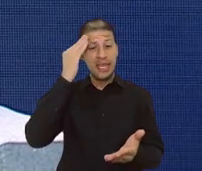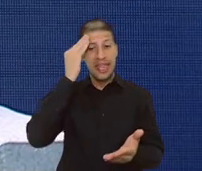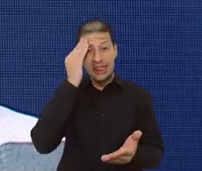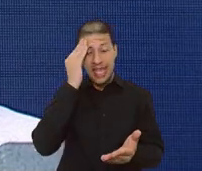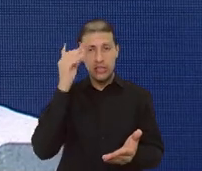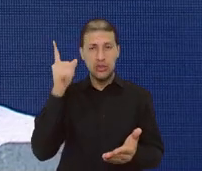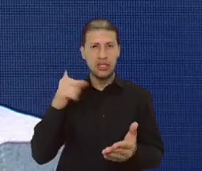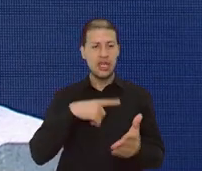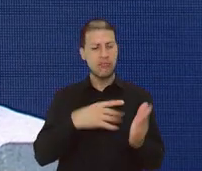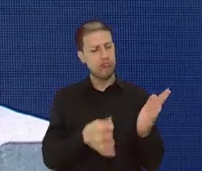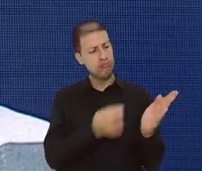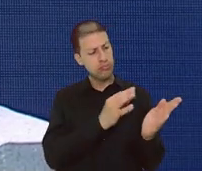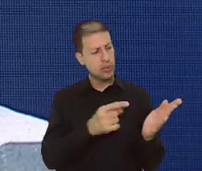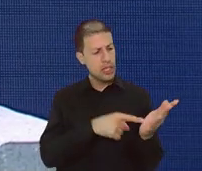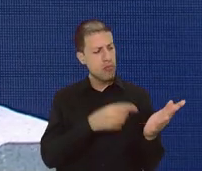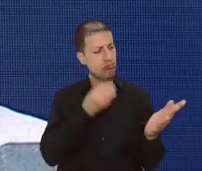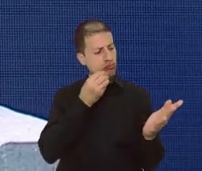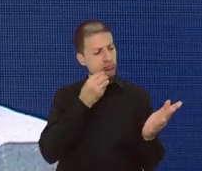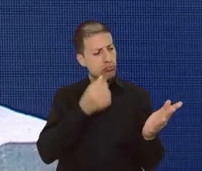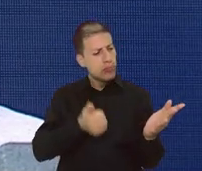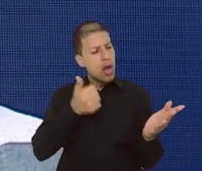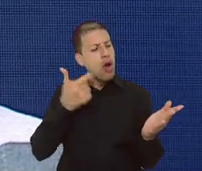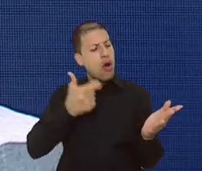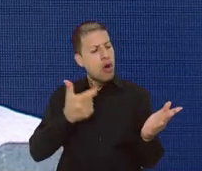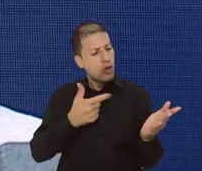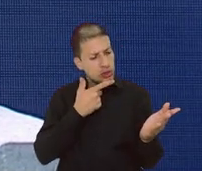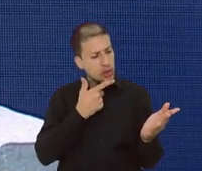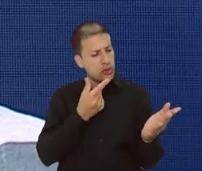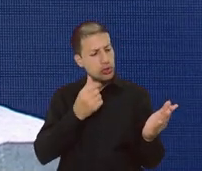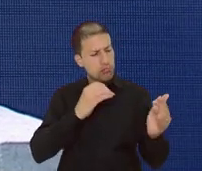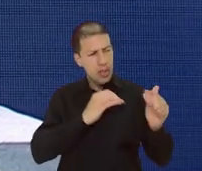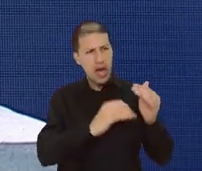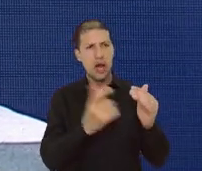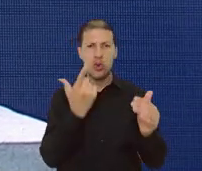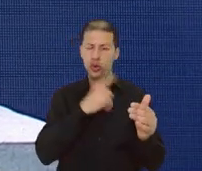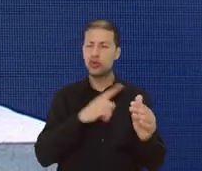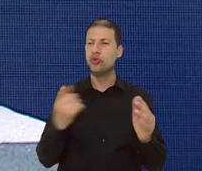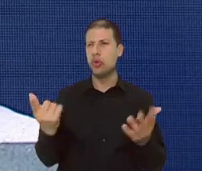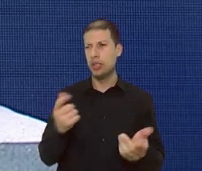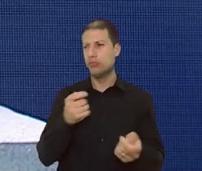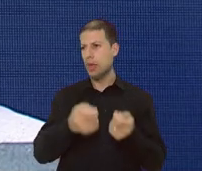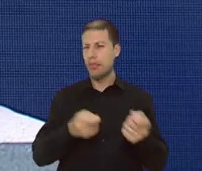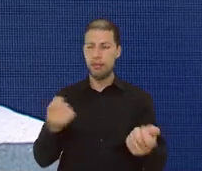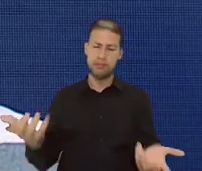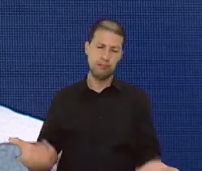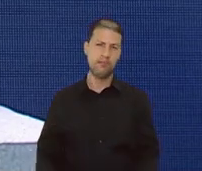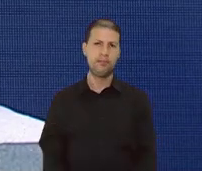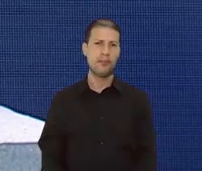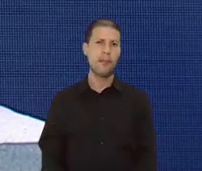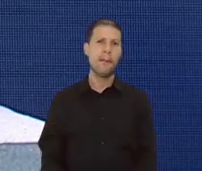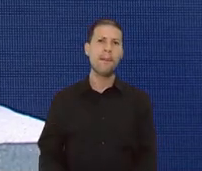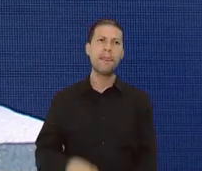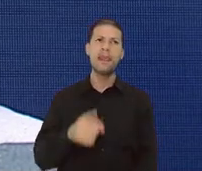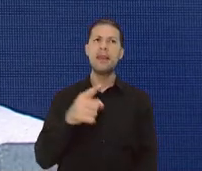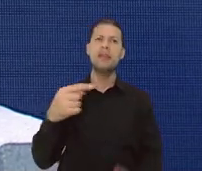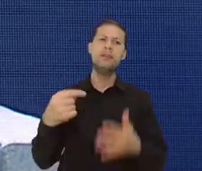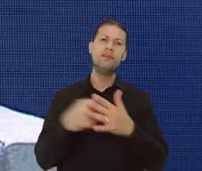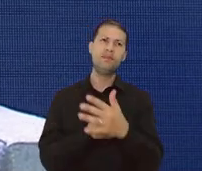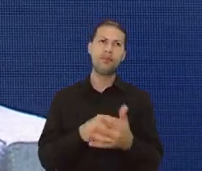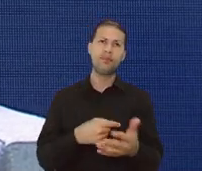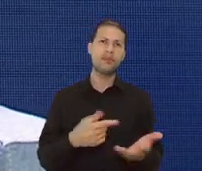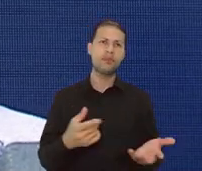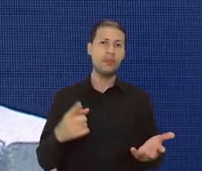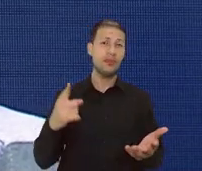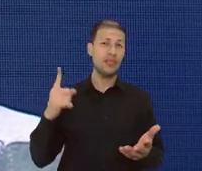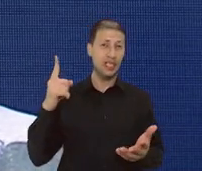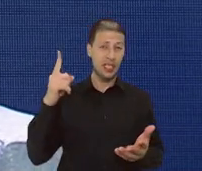portfólio onde estão as melhores oportunidades reinvestindo e continuando o financiamento então na sua pergunta é difícil